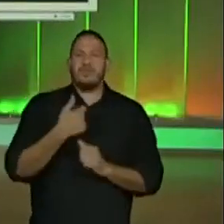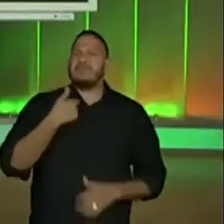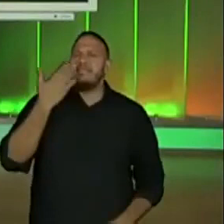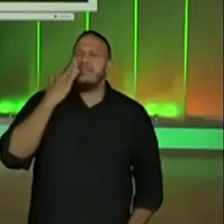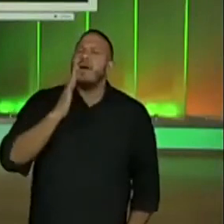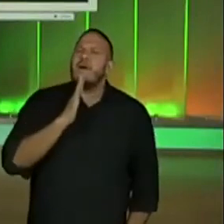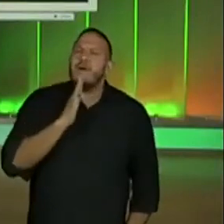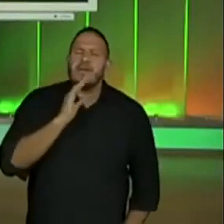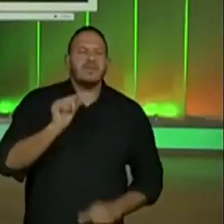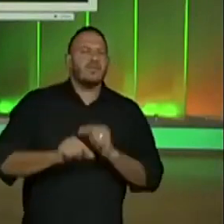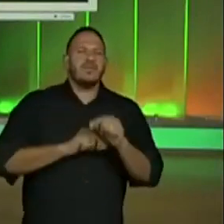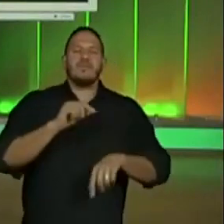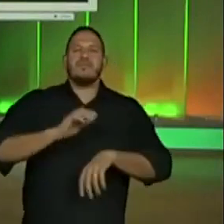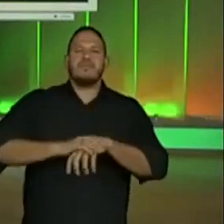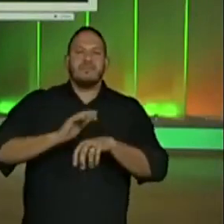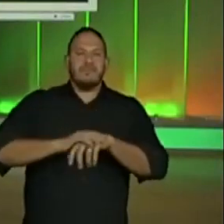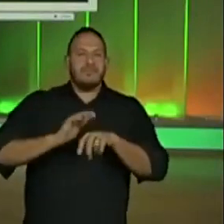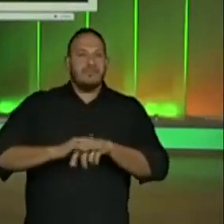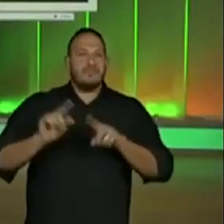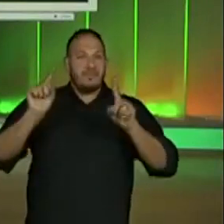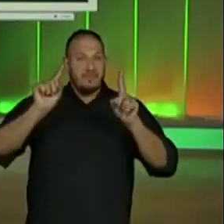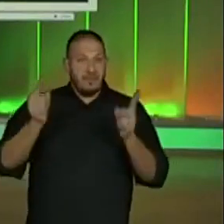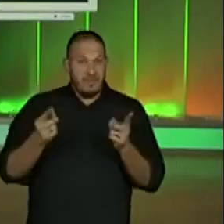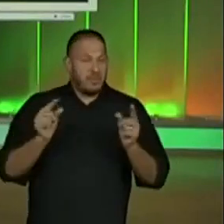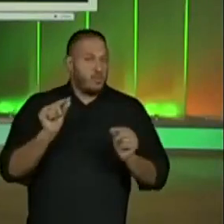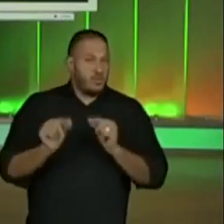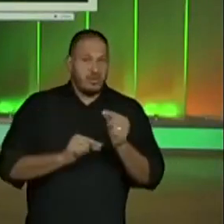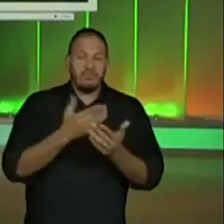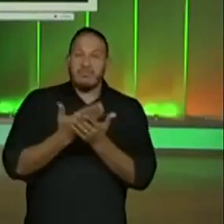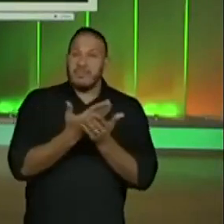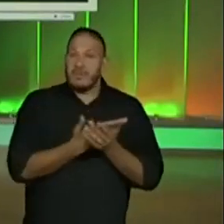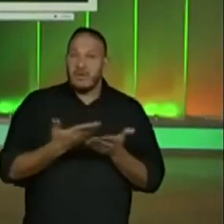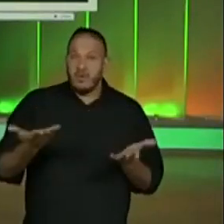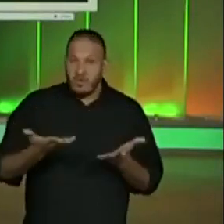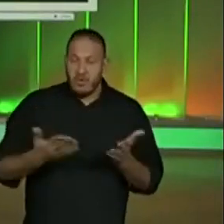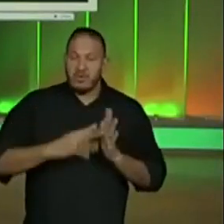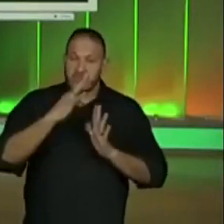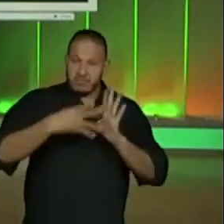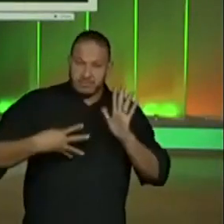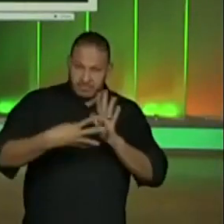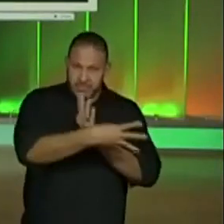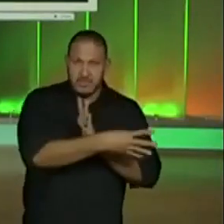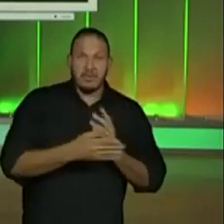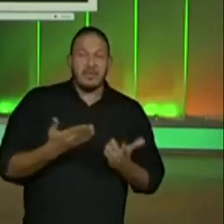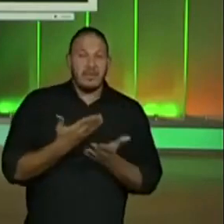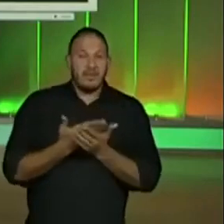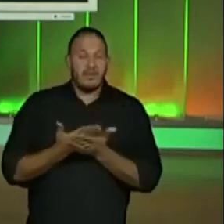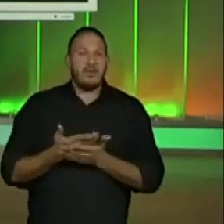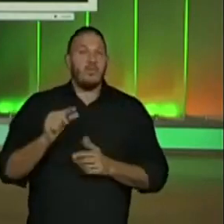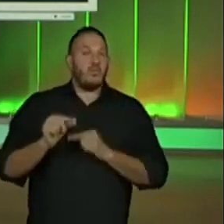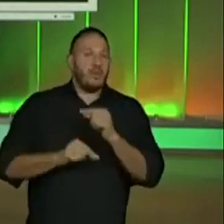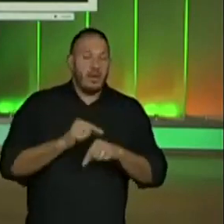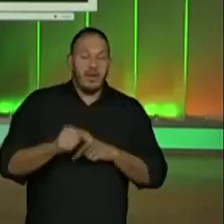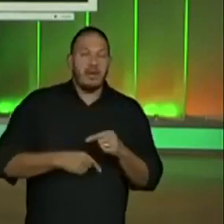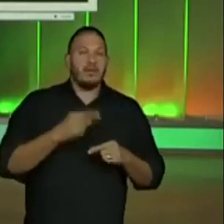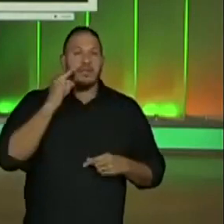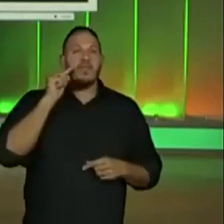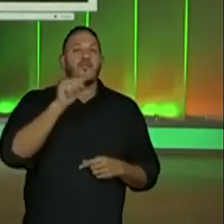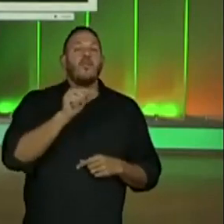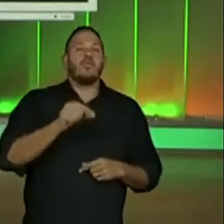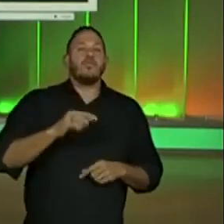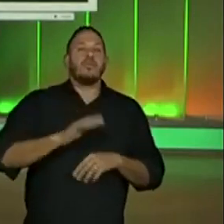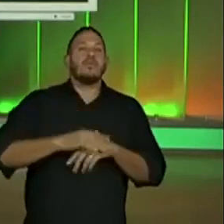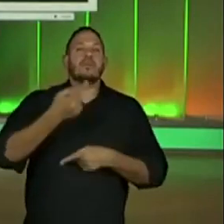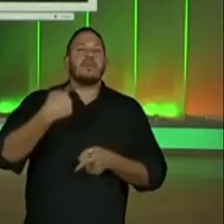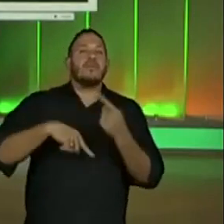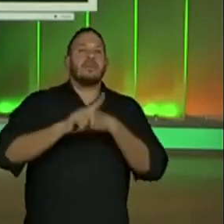a habilidade do currículo paulista sobre a qual se baseia a aula? Então, a presente aula foi baseada na seguinte habilidade